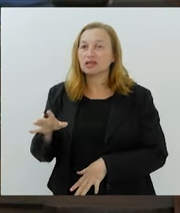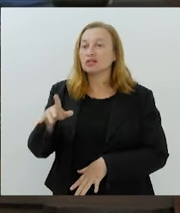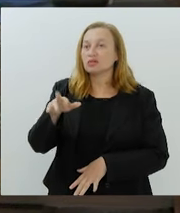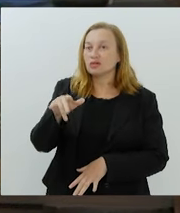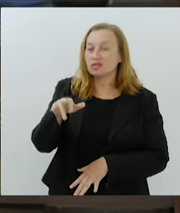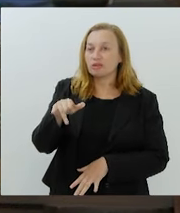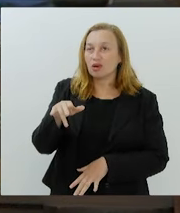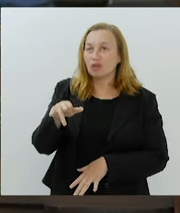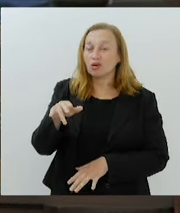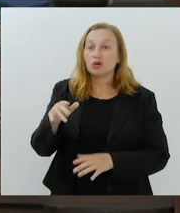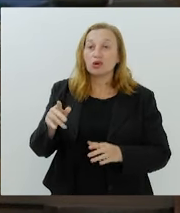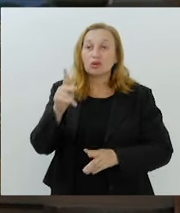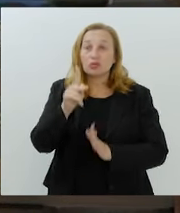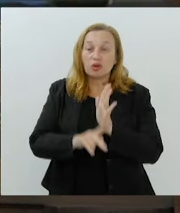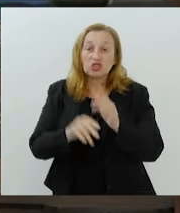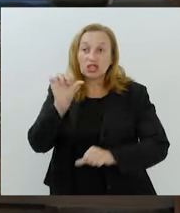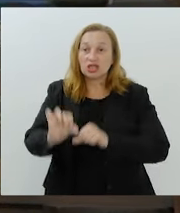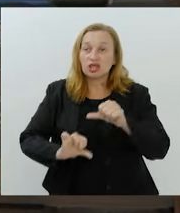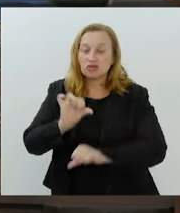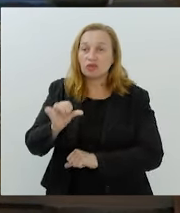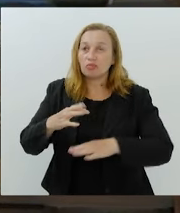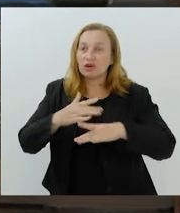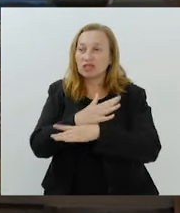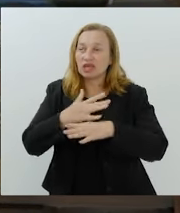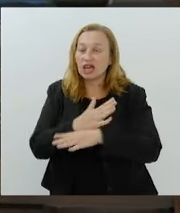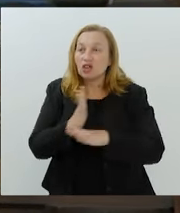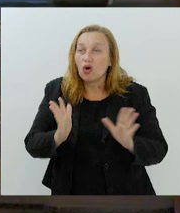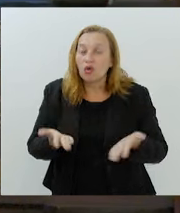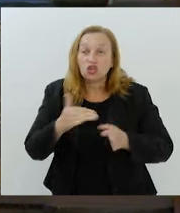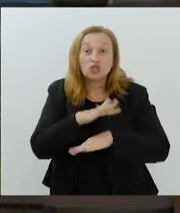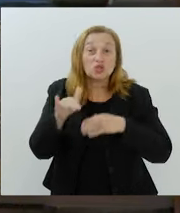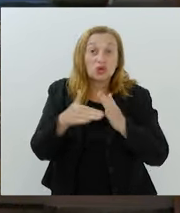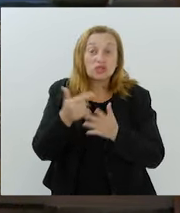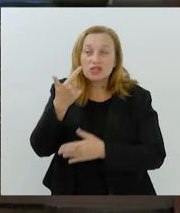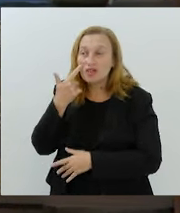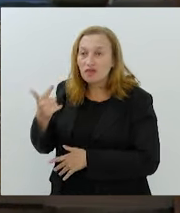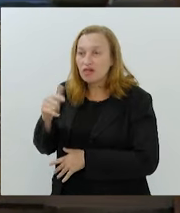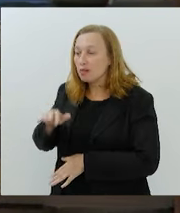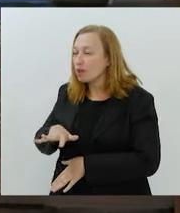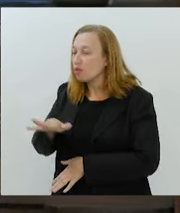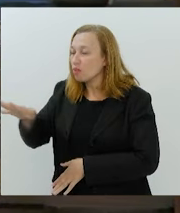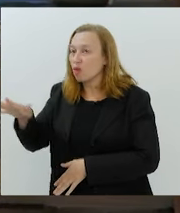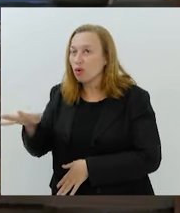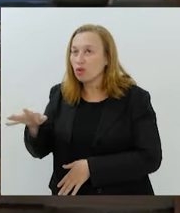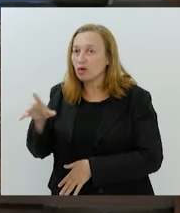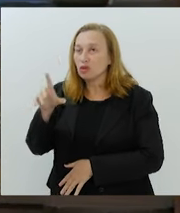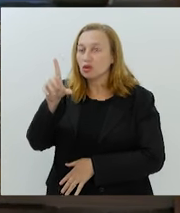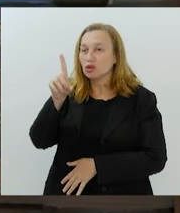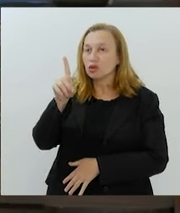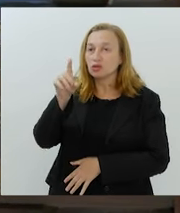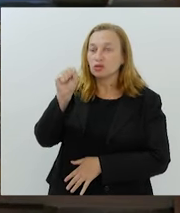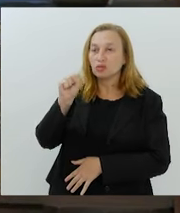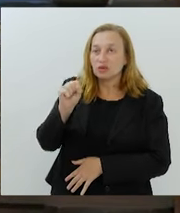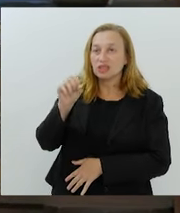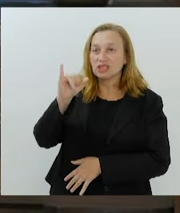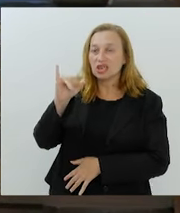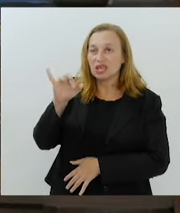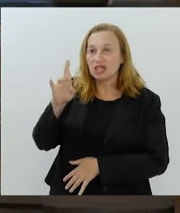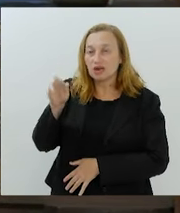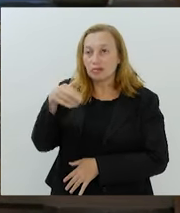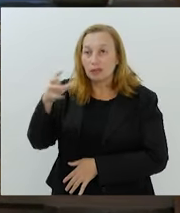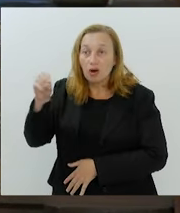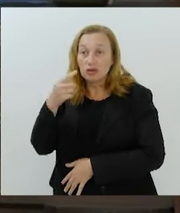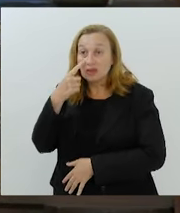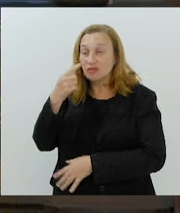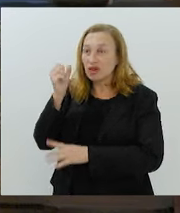cidade. Hoje, todo mundo que olha, né, para o Morro Dois Irmãos e vê aquela floresta, aquilo já foi só